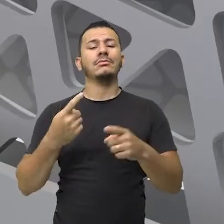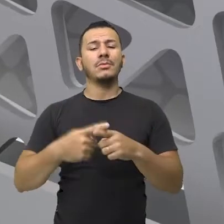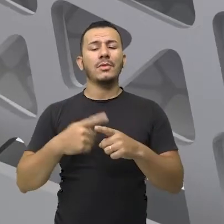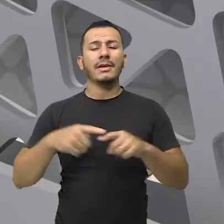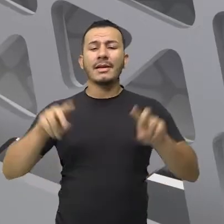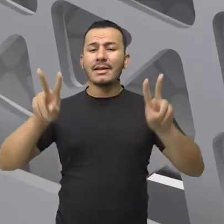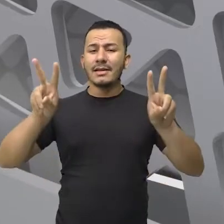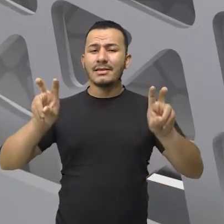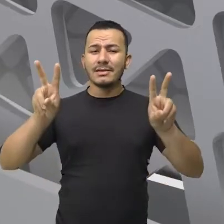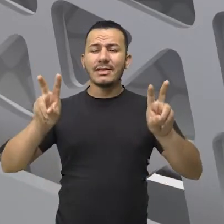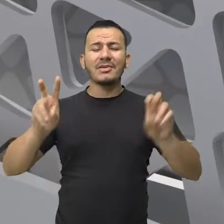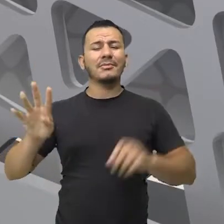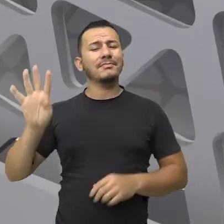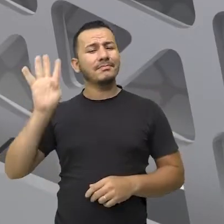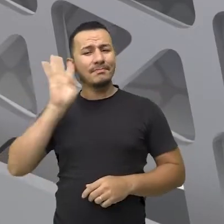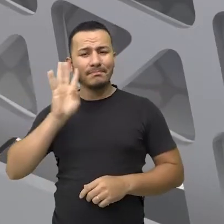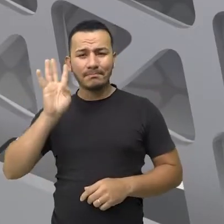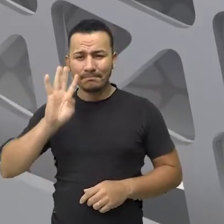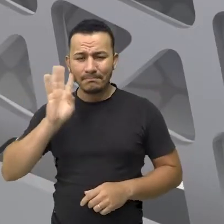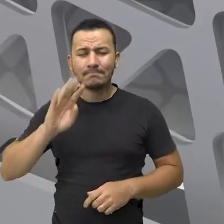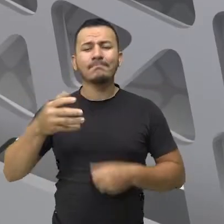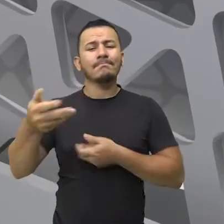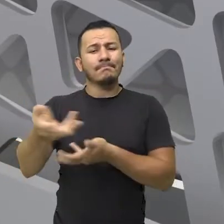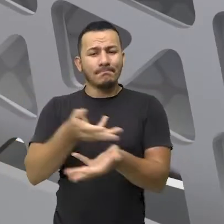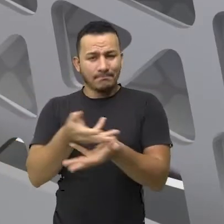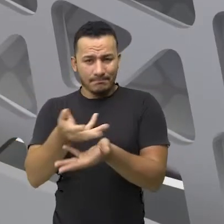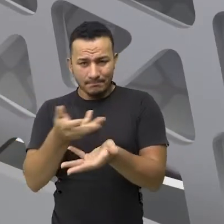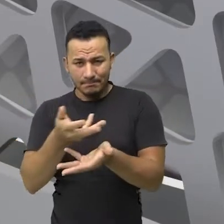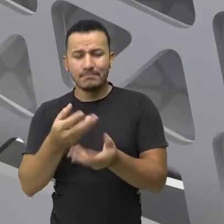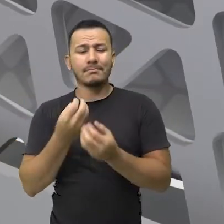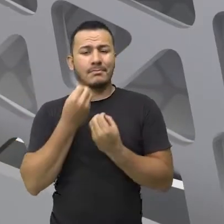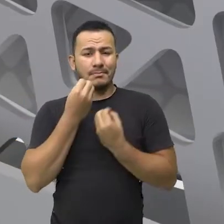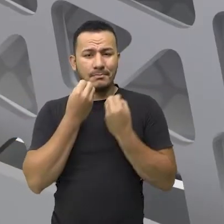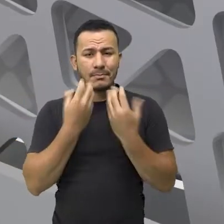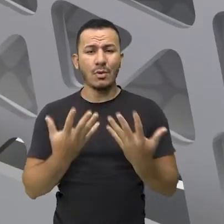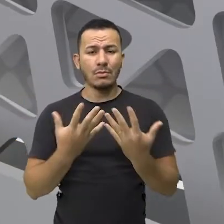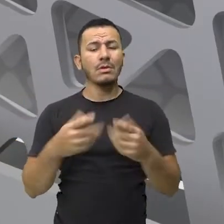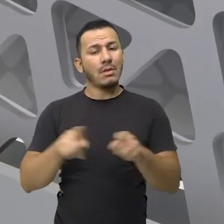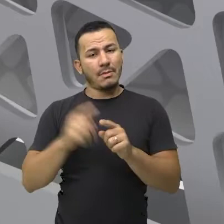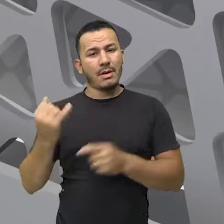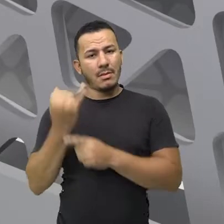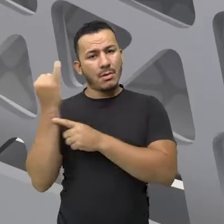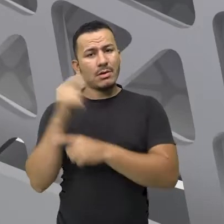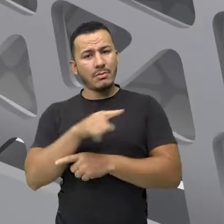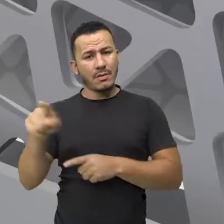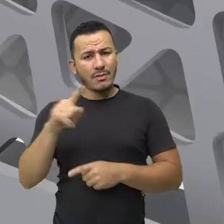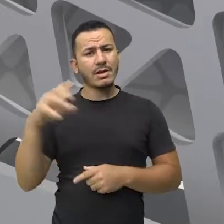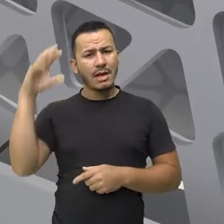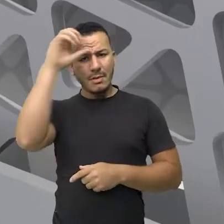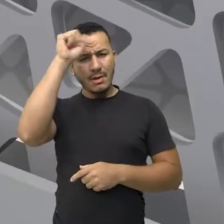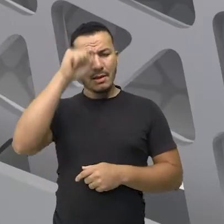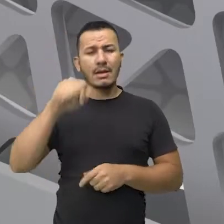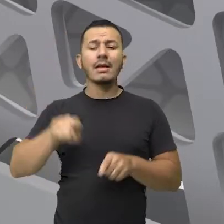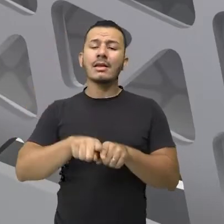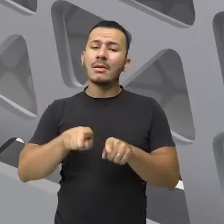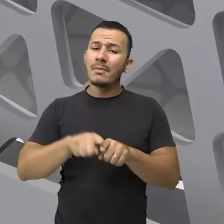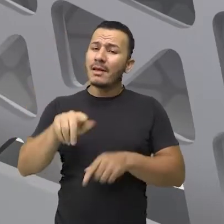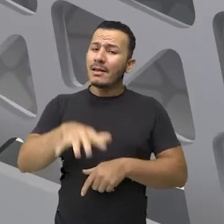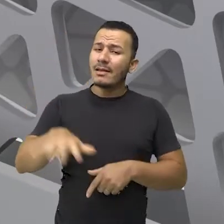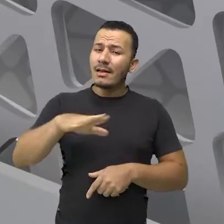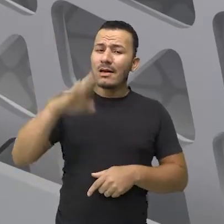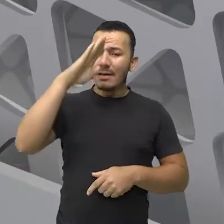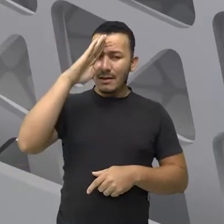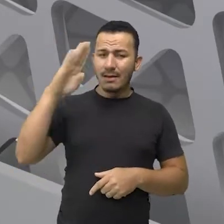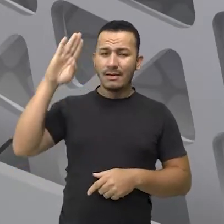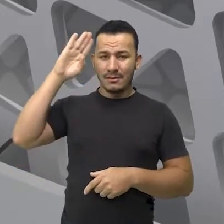é muito legal, tá bom? Ele é muito bom e muito importante aí para a tua vida acadêmica.